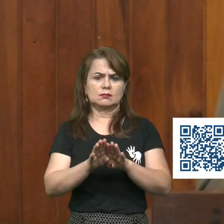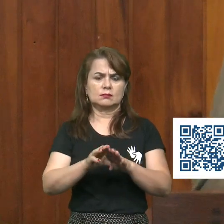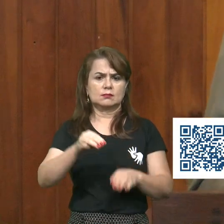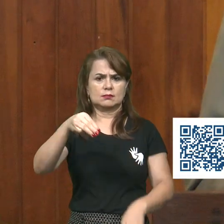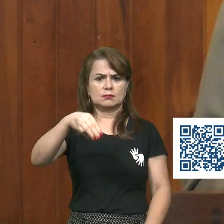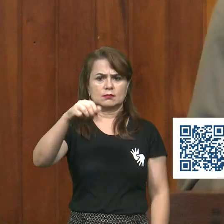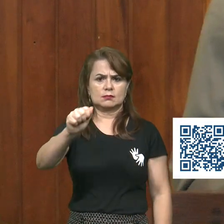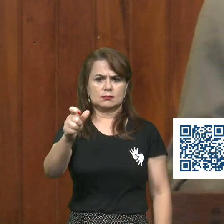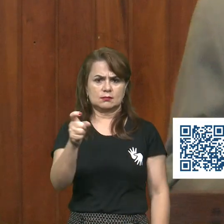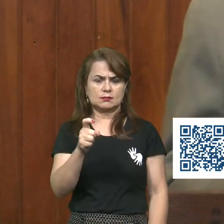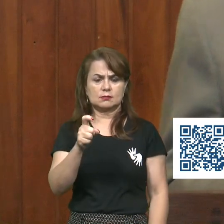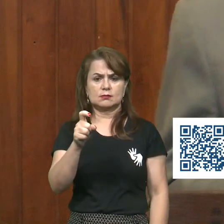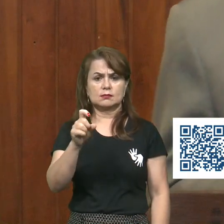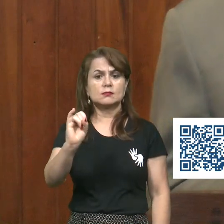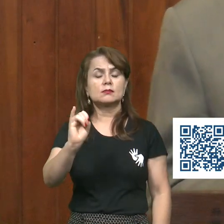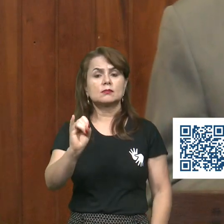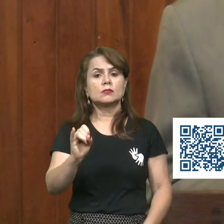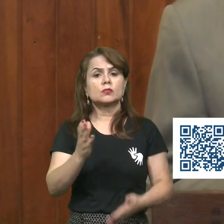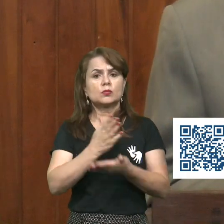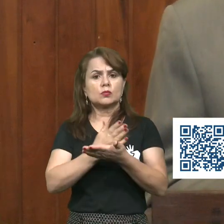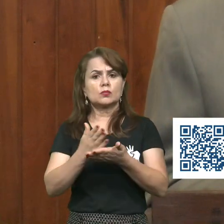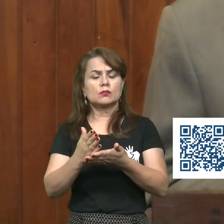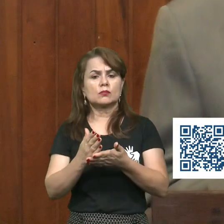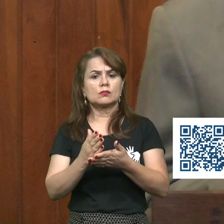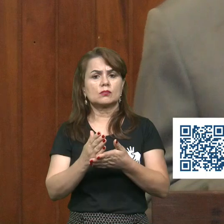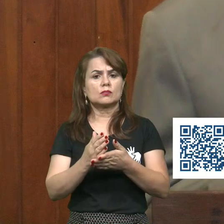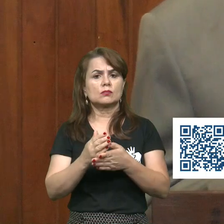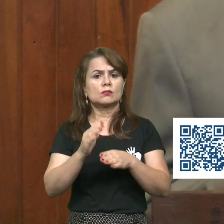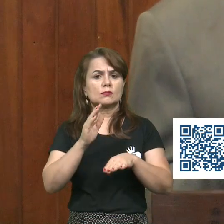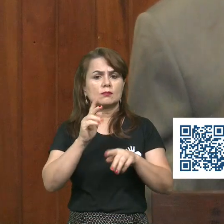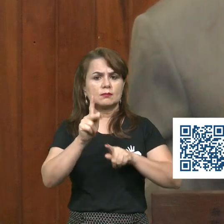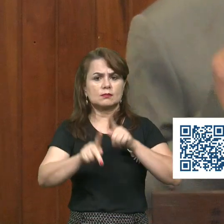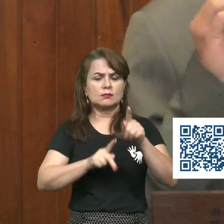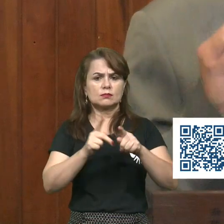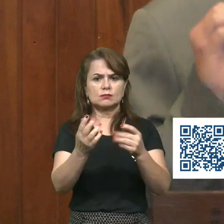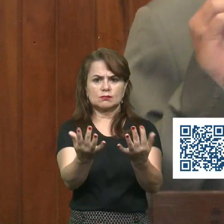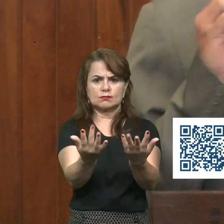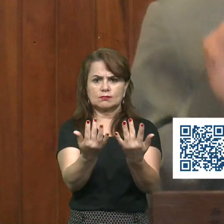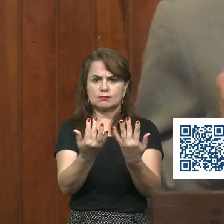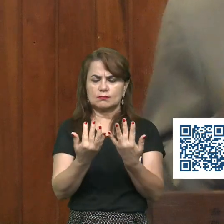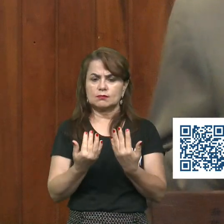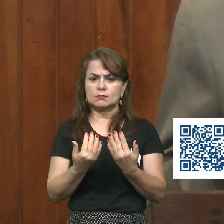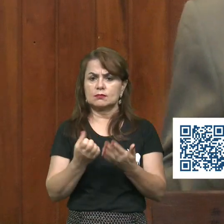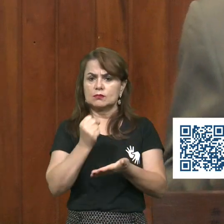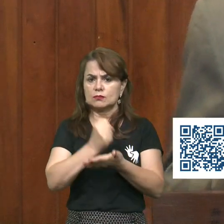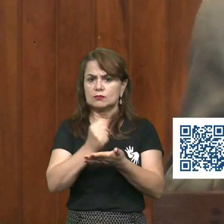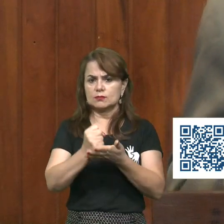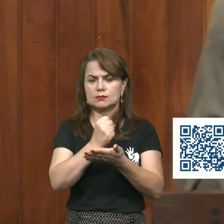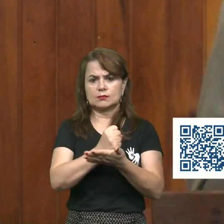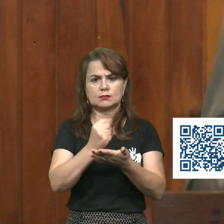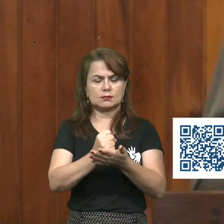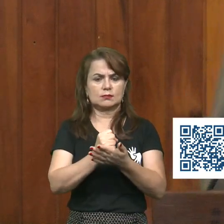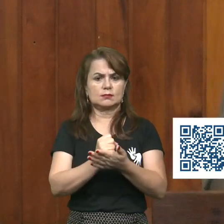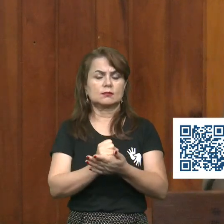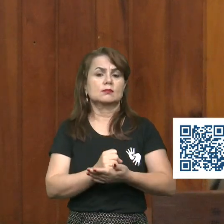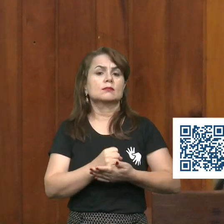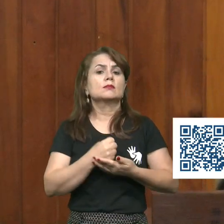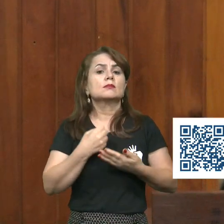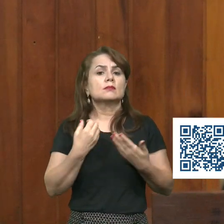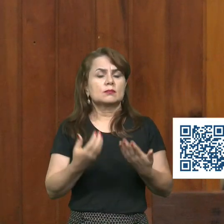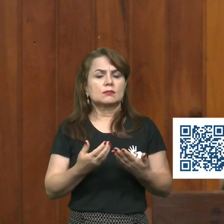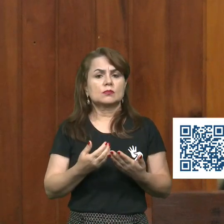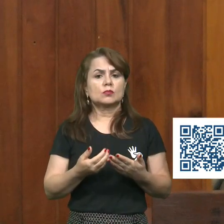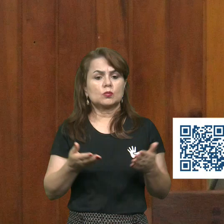Atacadista iniciaram hoje o processo de contratações para 230 vagas. Entre hoje e